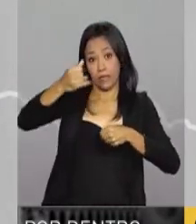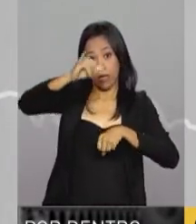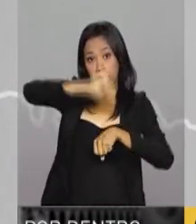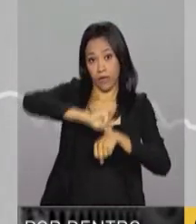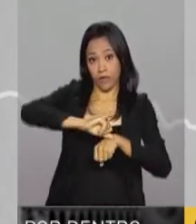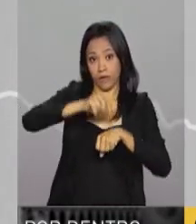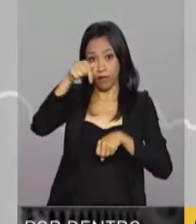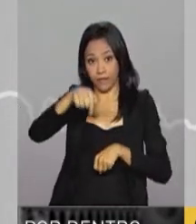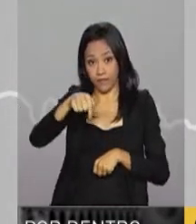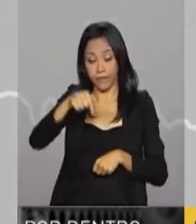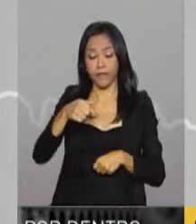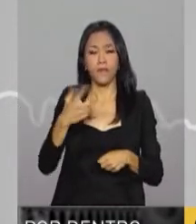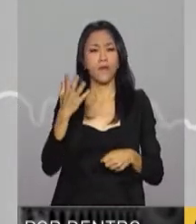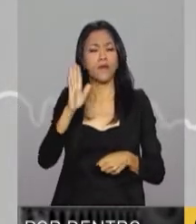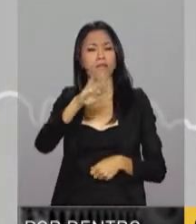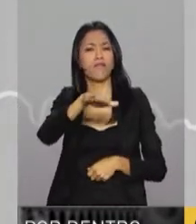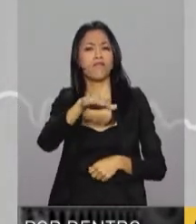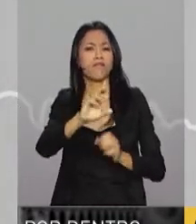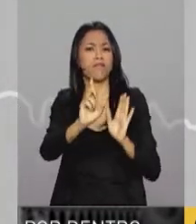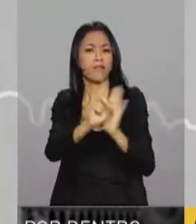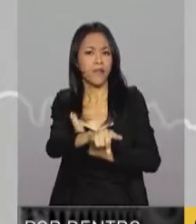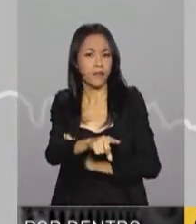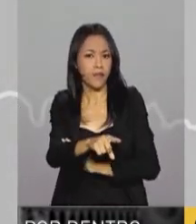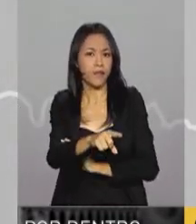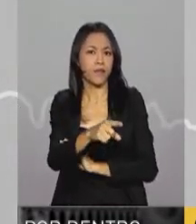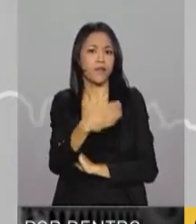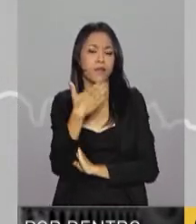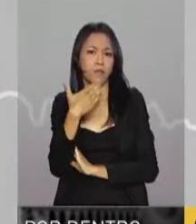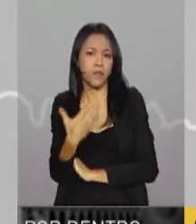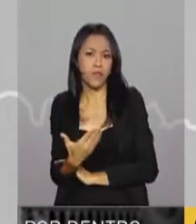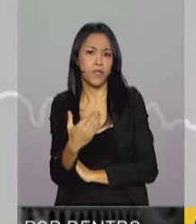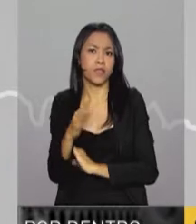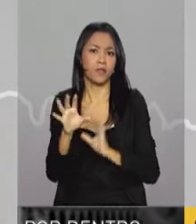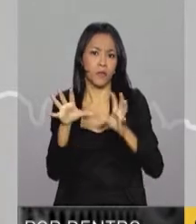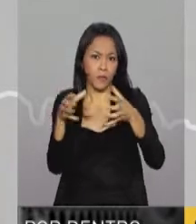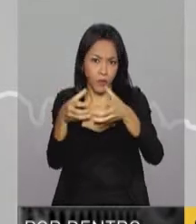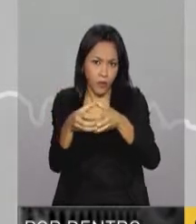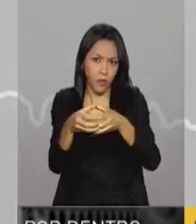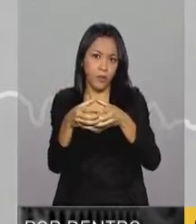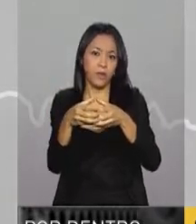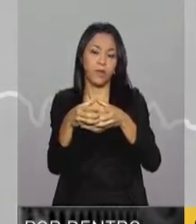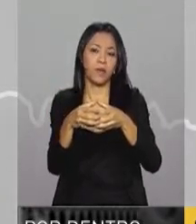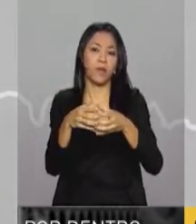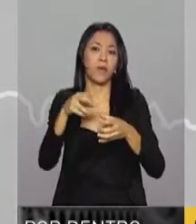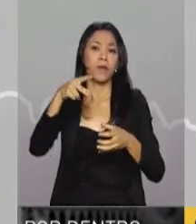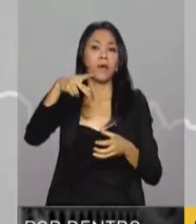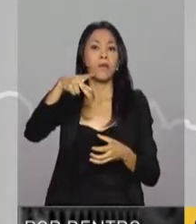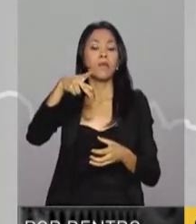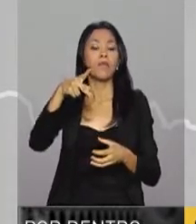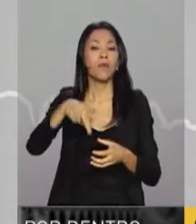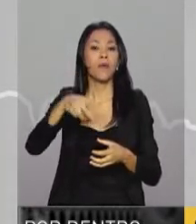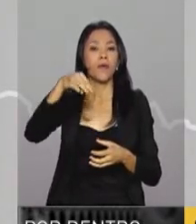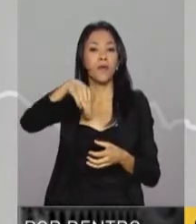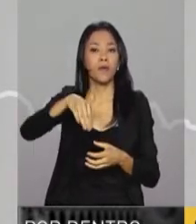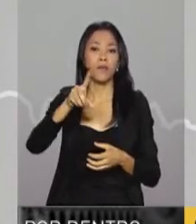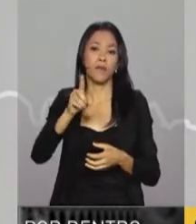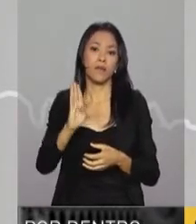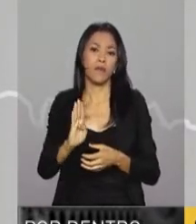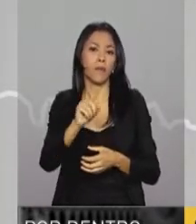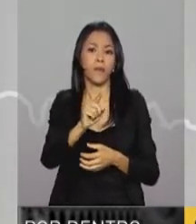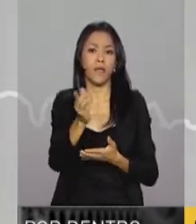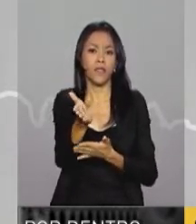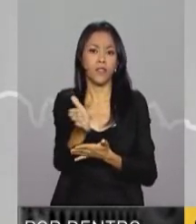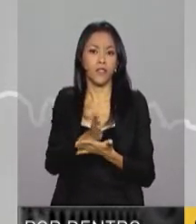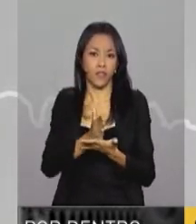ministro é foi pedido ao senhor pelo pmdb pelo centrão uma distribuição mais igualitária né na construção